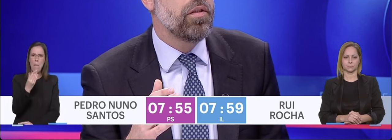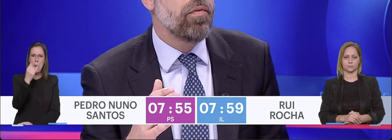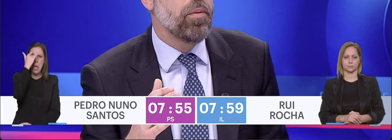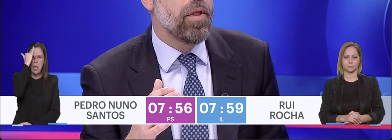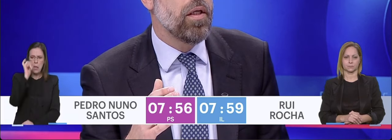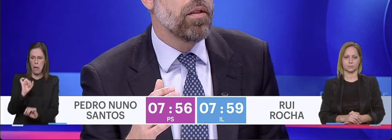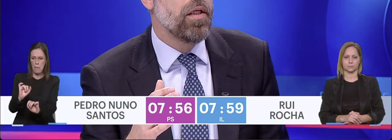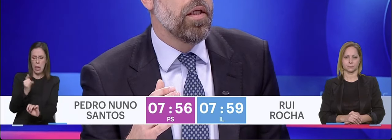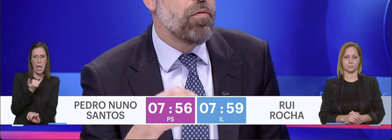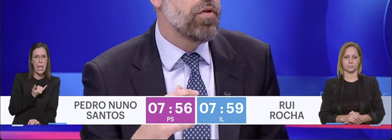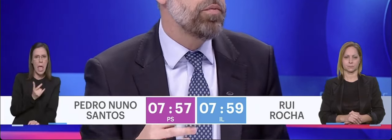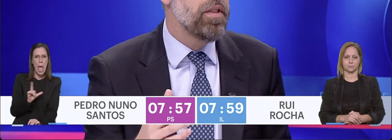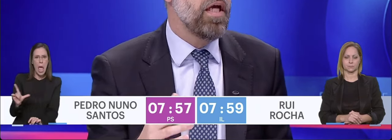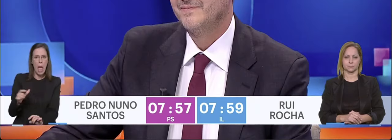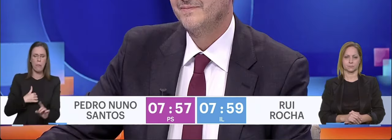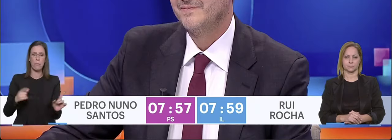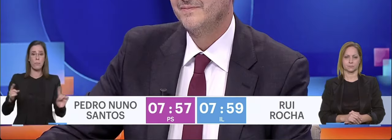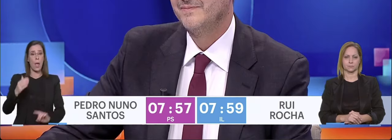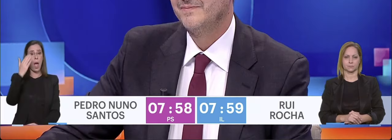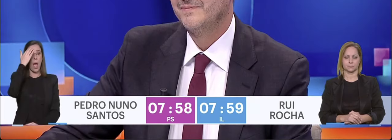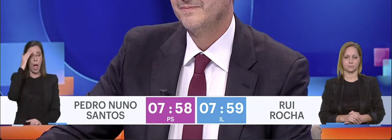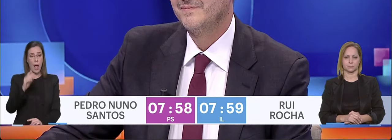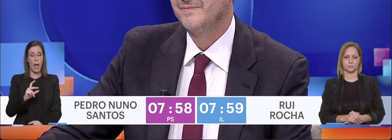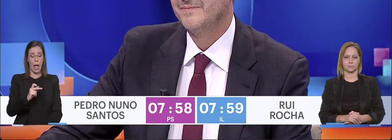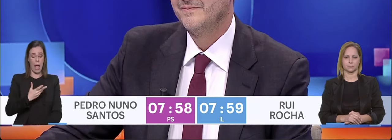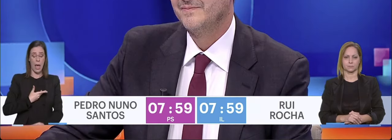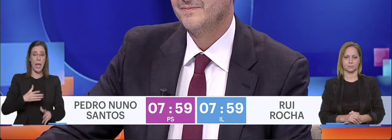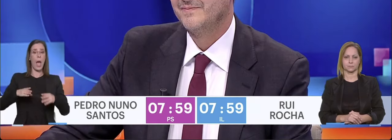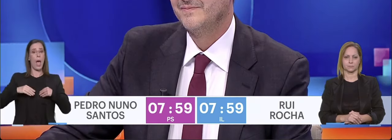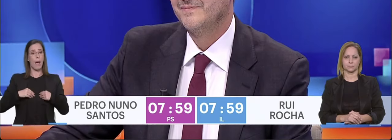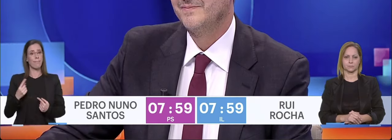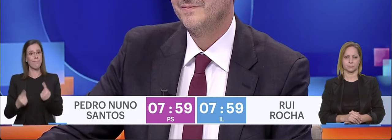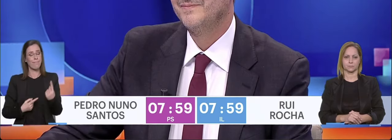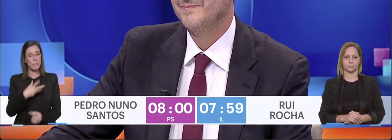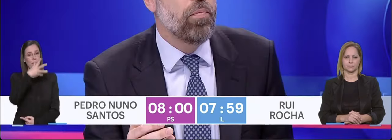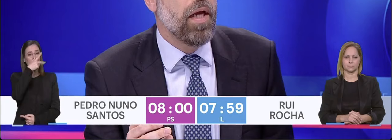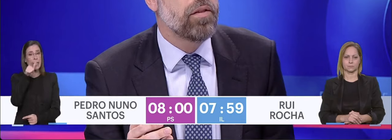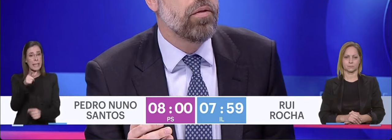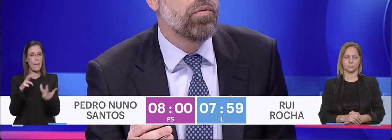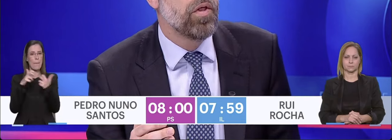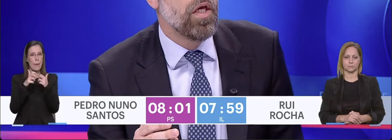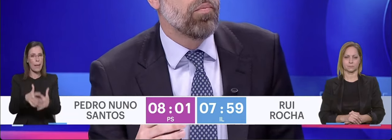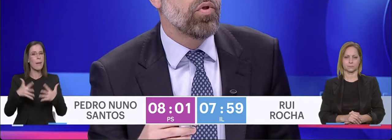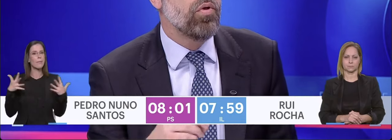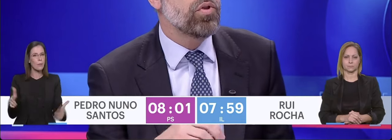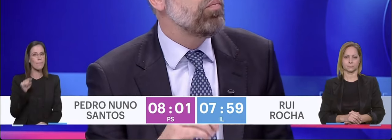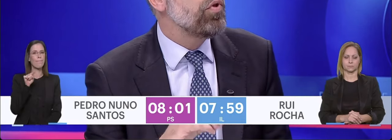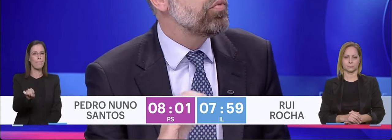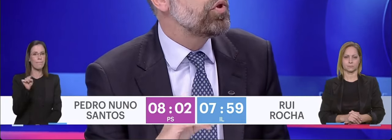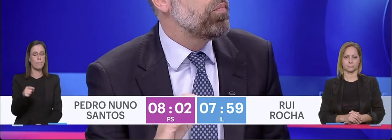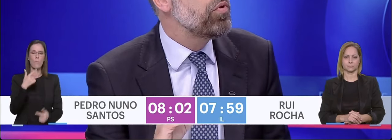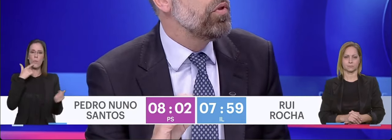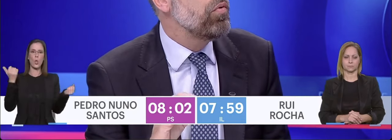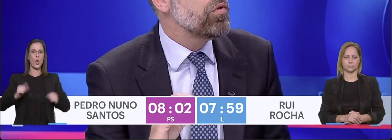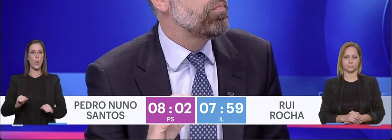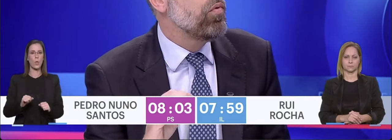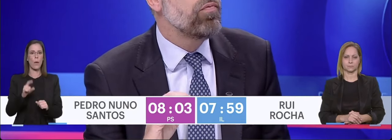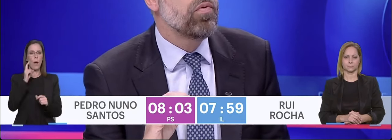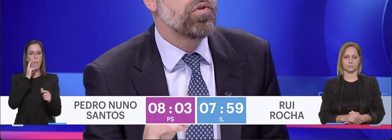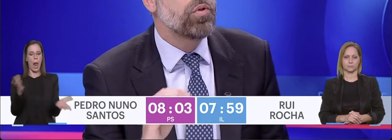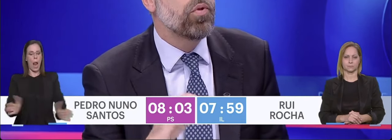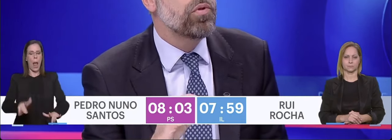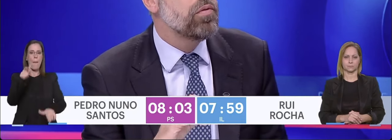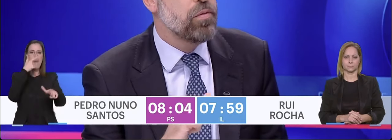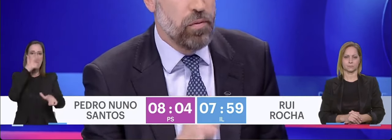ideias da iniciativa Liberal infelizmente acho é que a AD é capaz de aceitar algumas e isso sim é que é problemático Porque nós não podemos desproteger o nosso